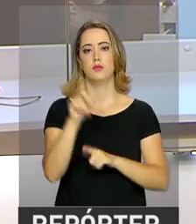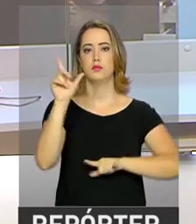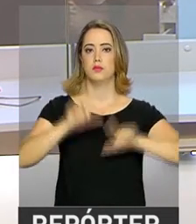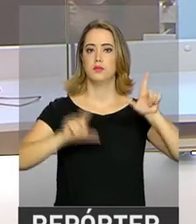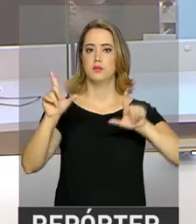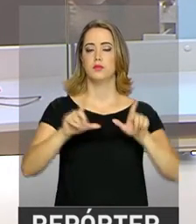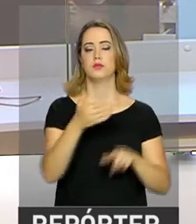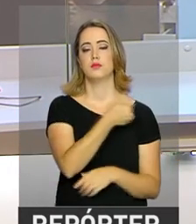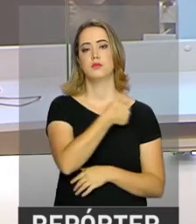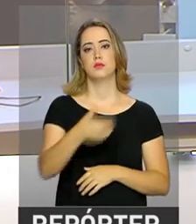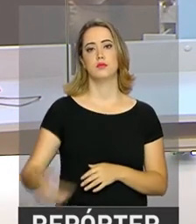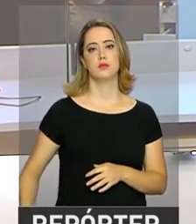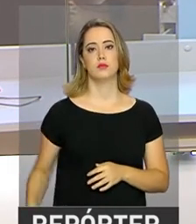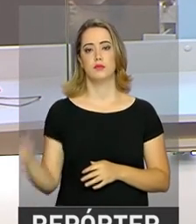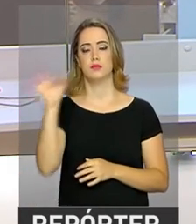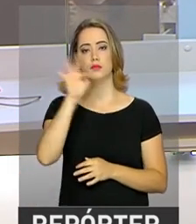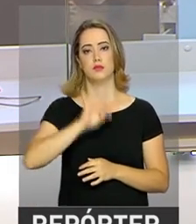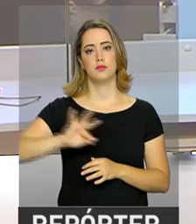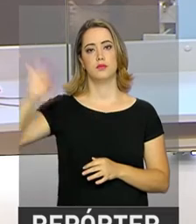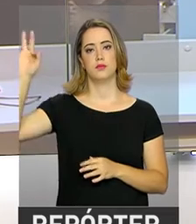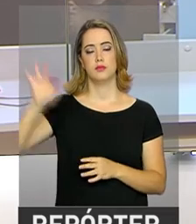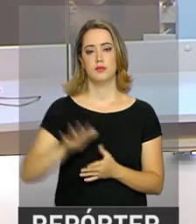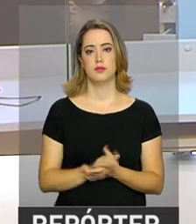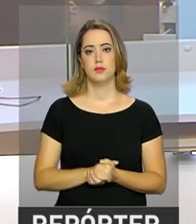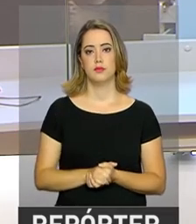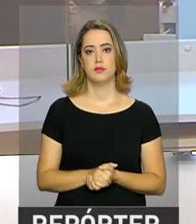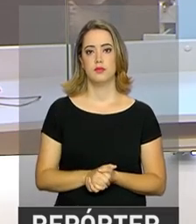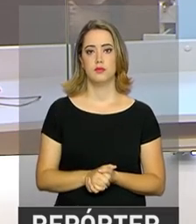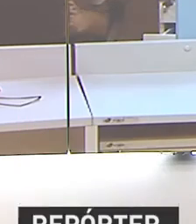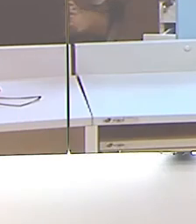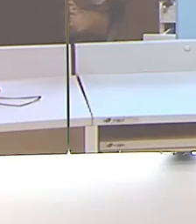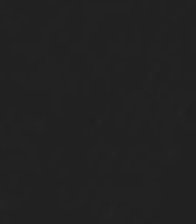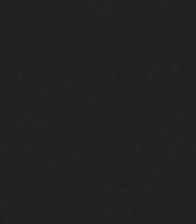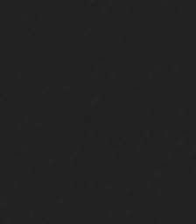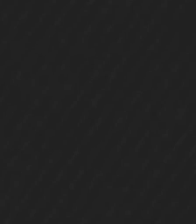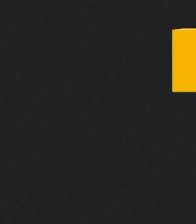continue com a gente aqui na nbr a tv do governo federal